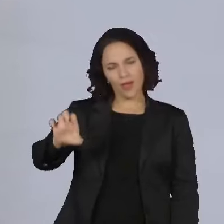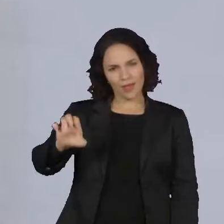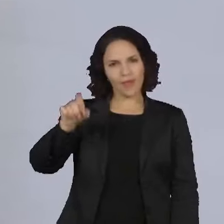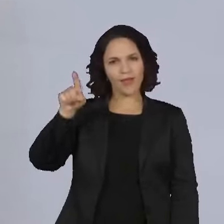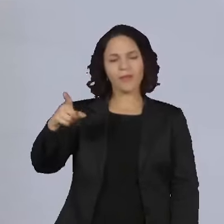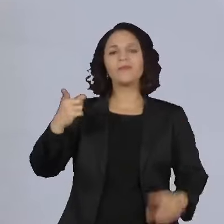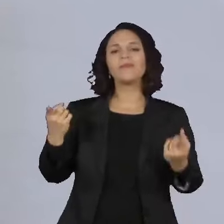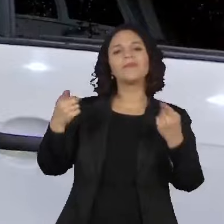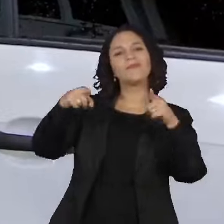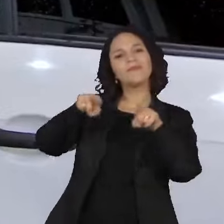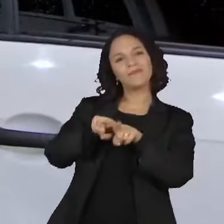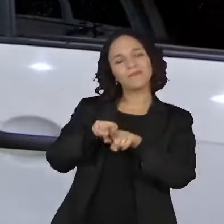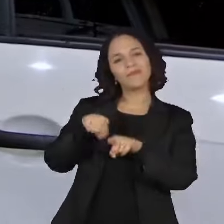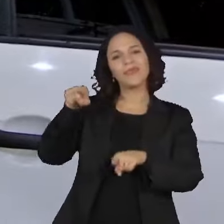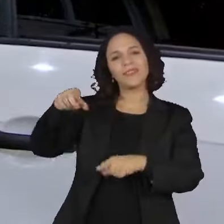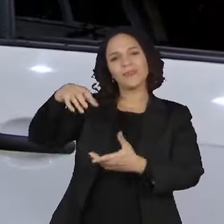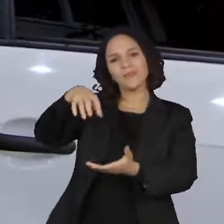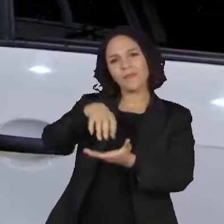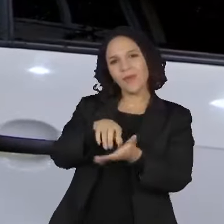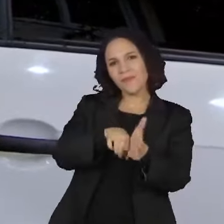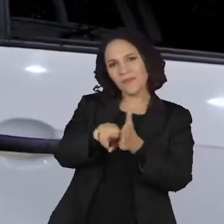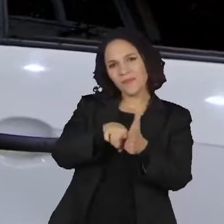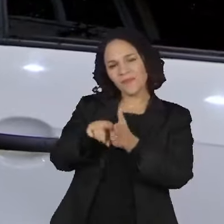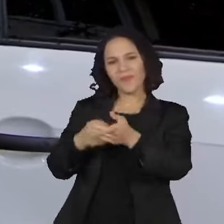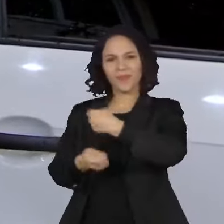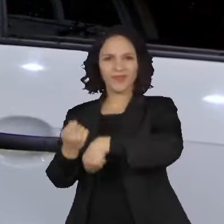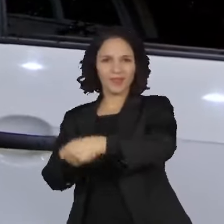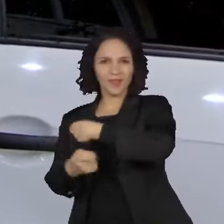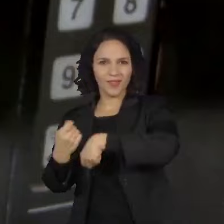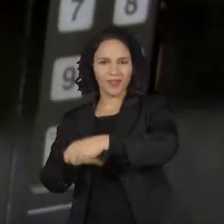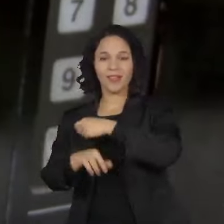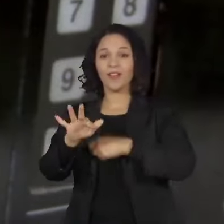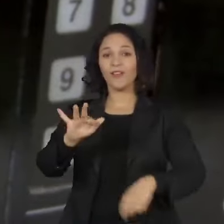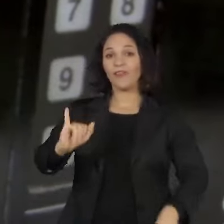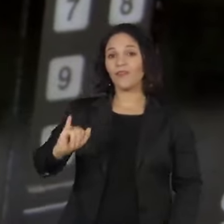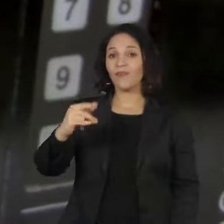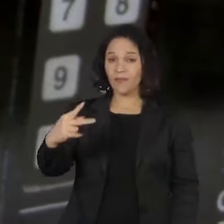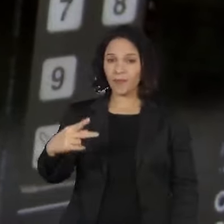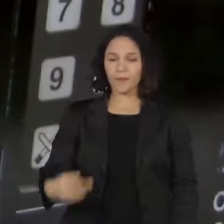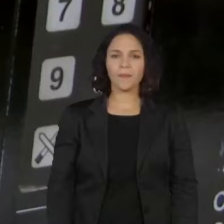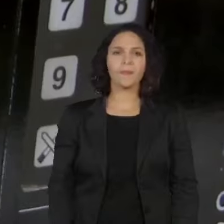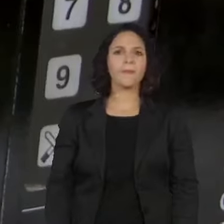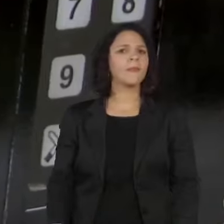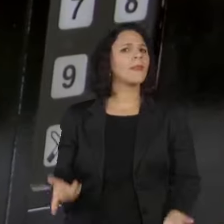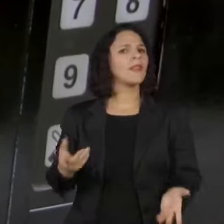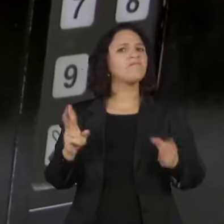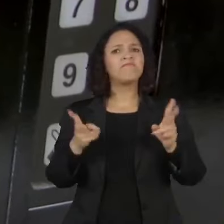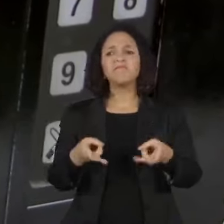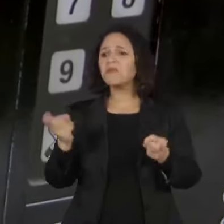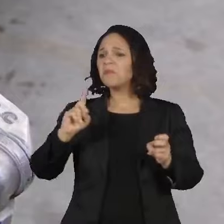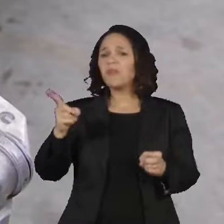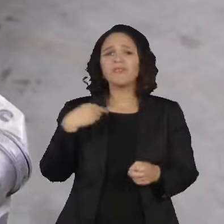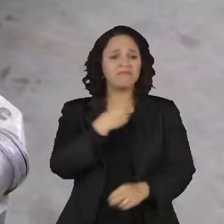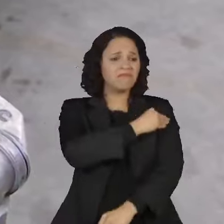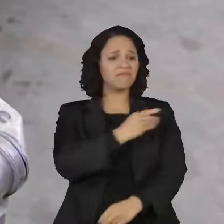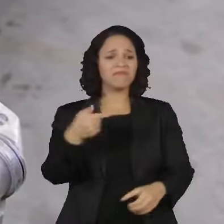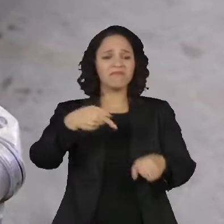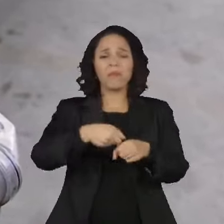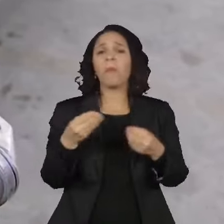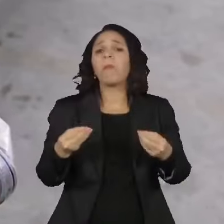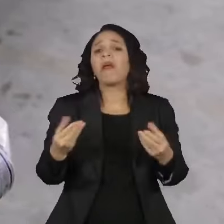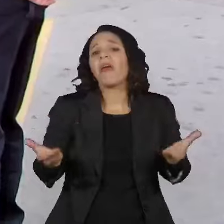em parceria com a Fundação Instituto de Pesquisas Econômicas, a FIPE. Sem enxergar vantagens financeiras,